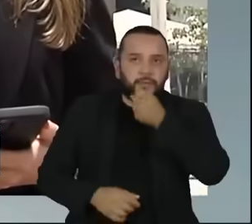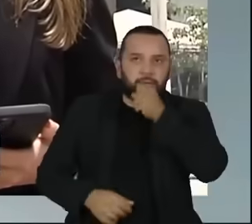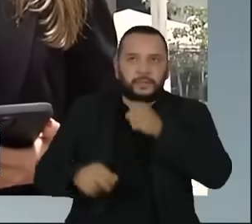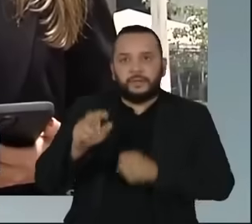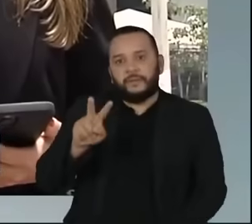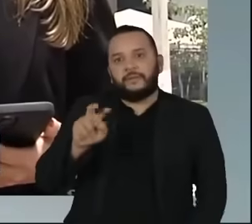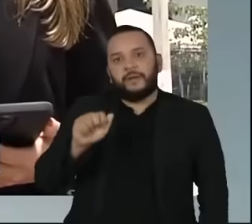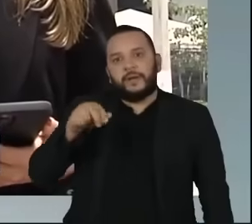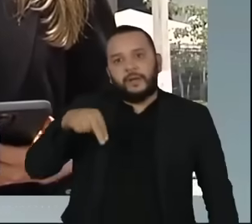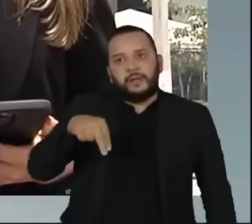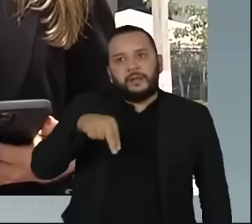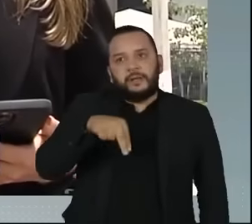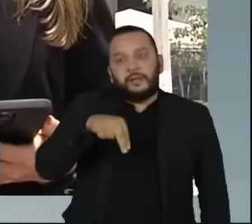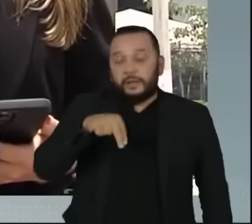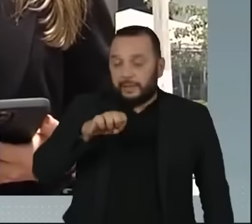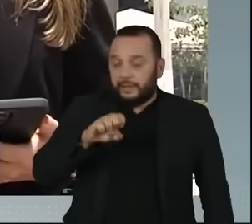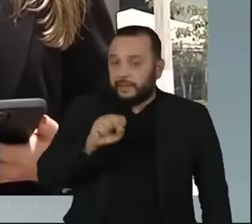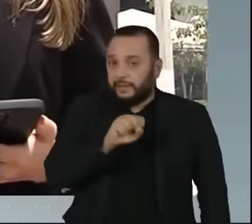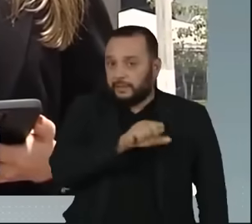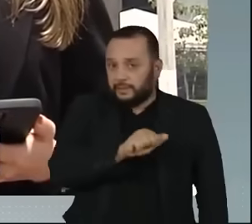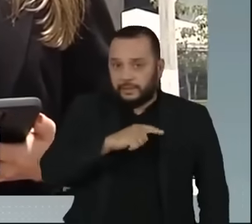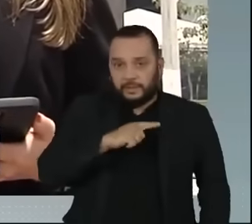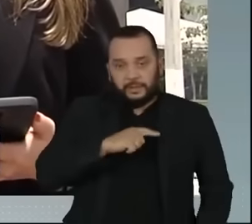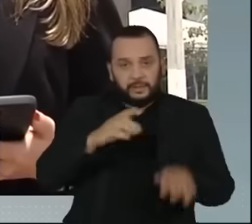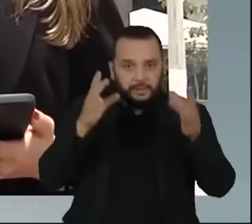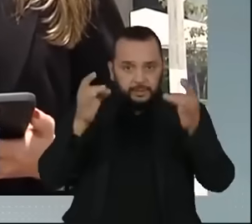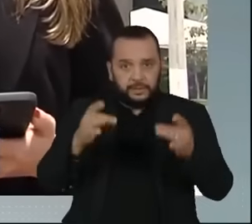Lorenzini tem mais informações. Boa tarde, Vanessa.